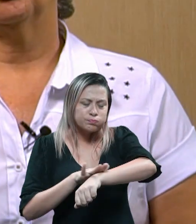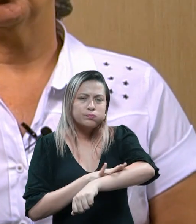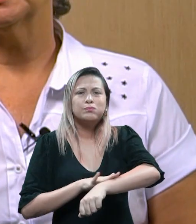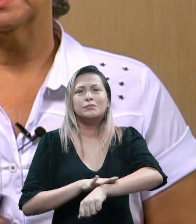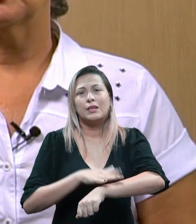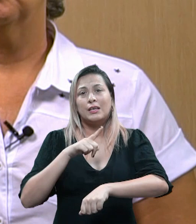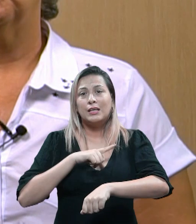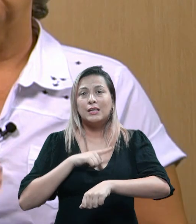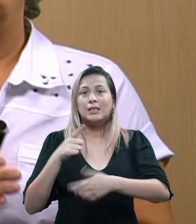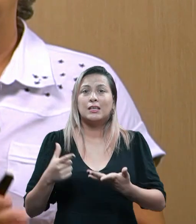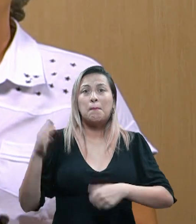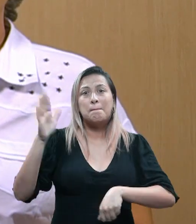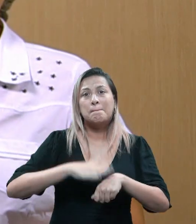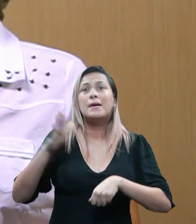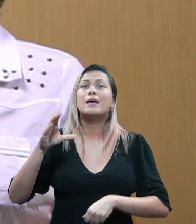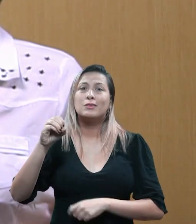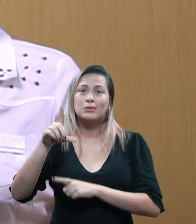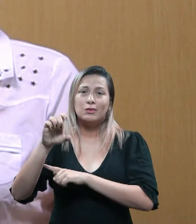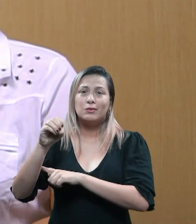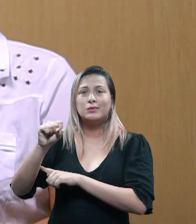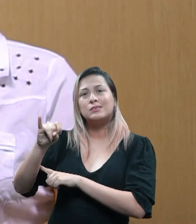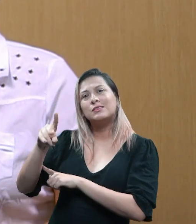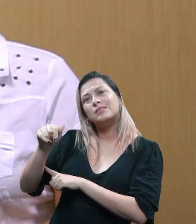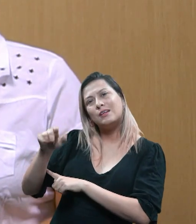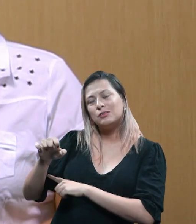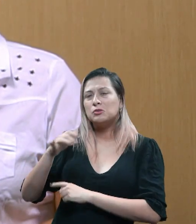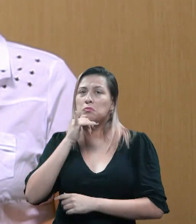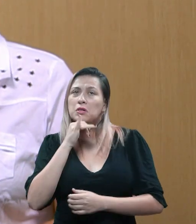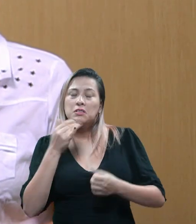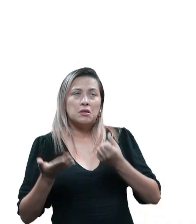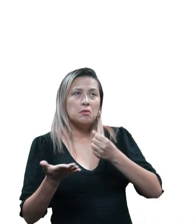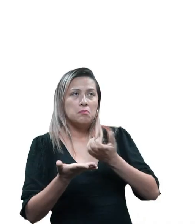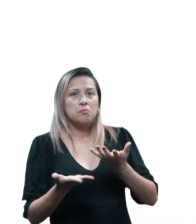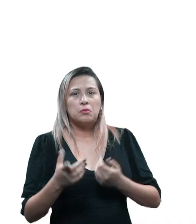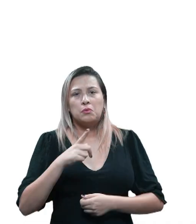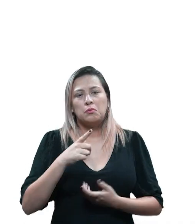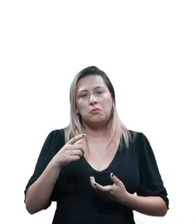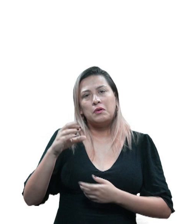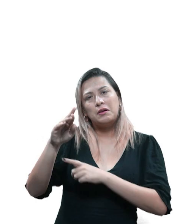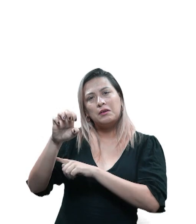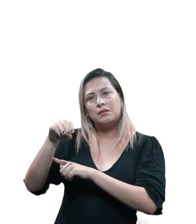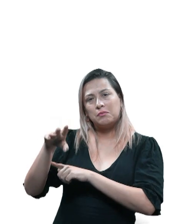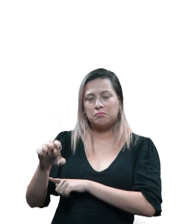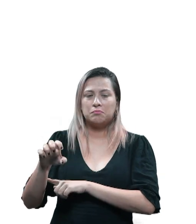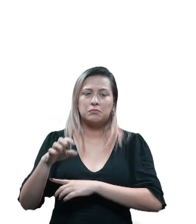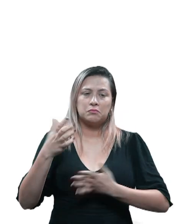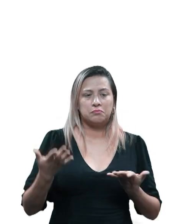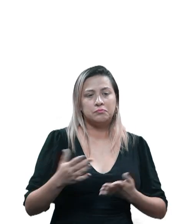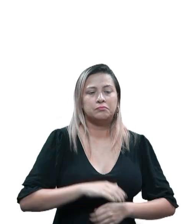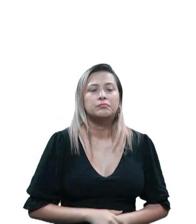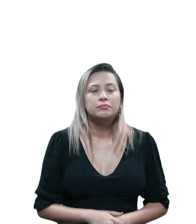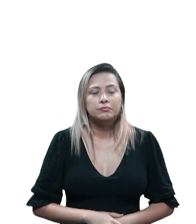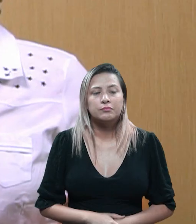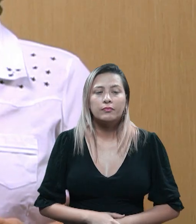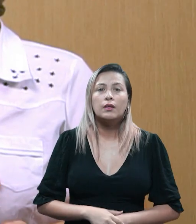maior oleosidade, um cosmético de base em creme, por exemplo. Ela pode ser profissional? Pode, eu falei